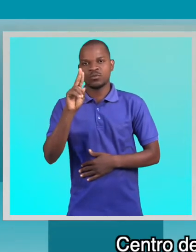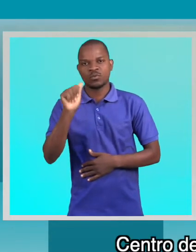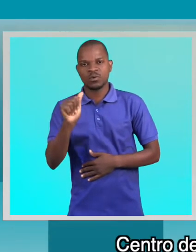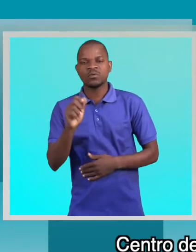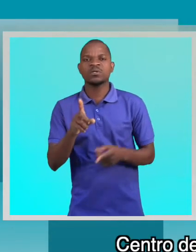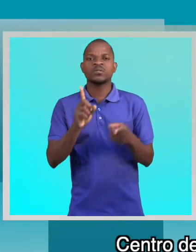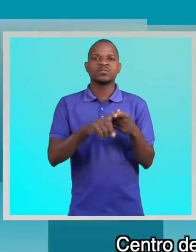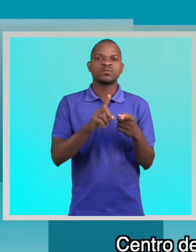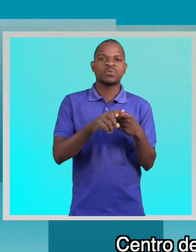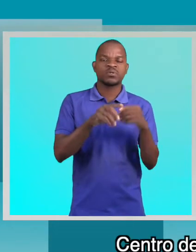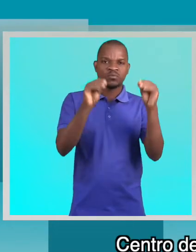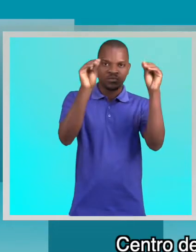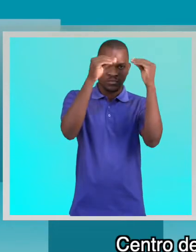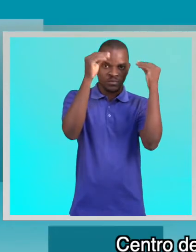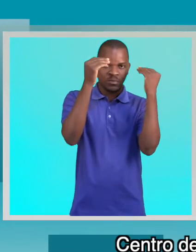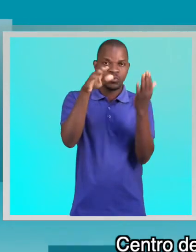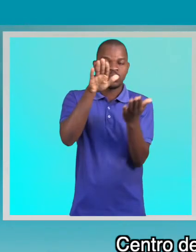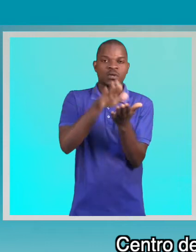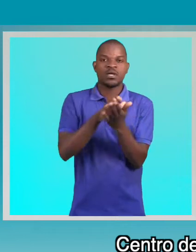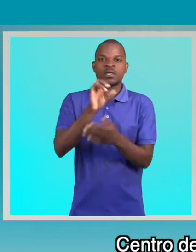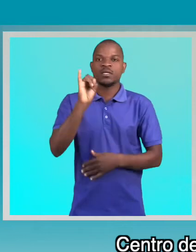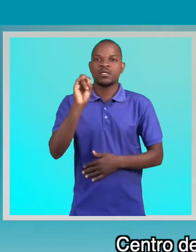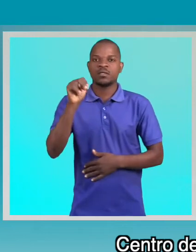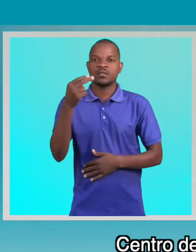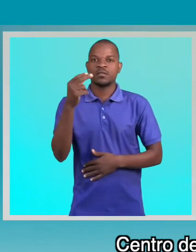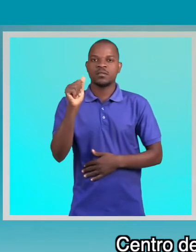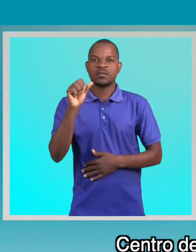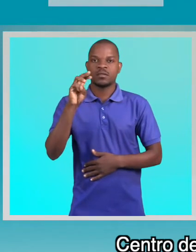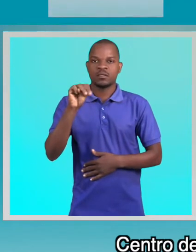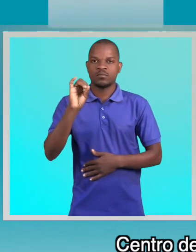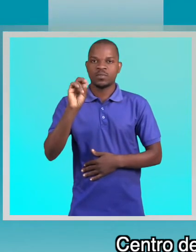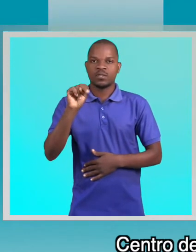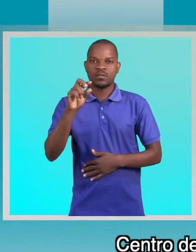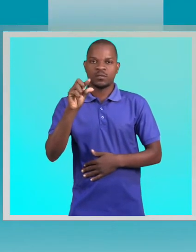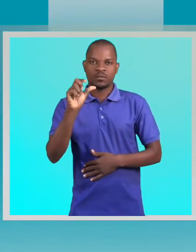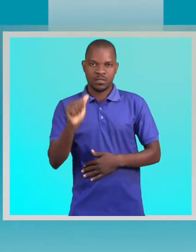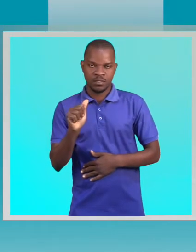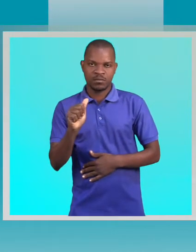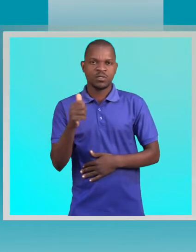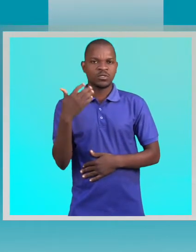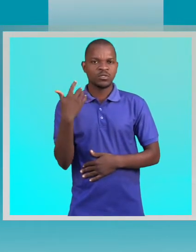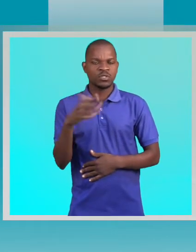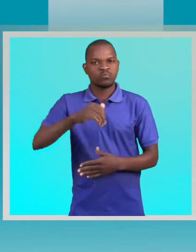Instituto de Formação de Inhamismo. Já aprovaram.